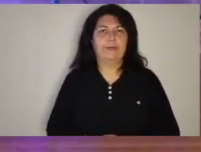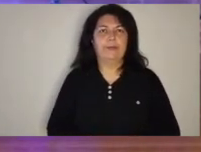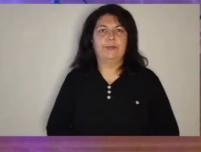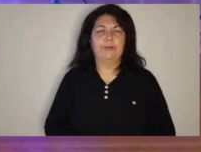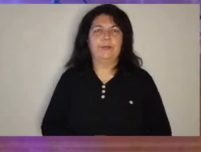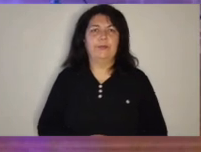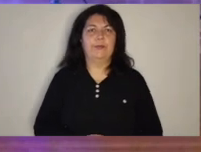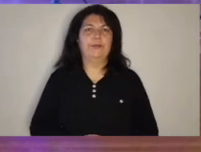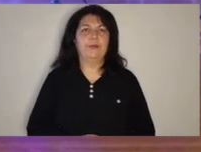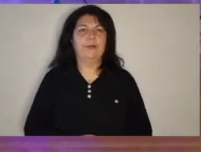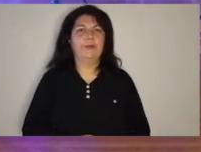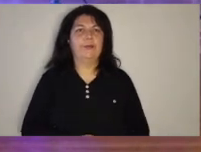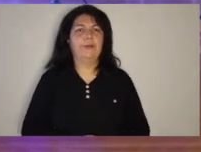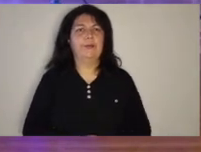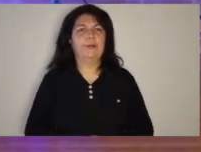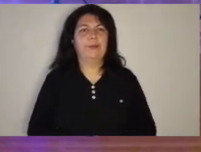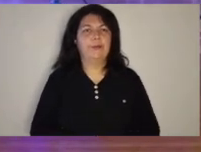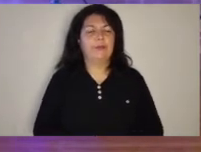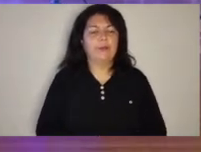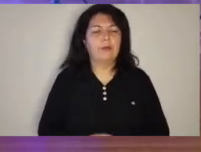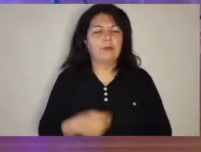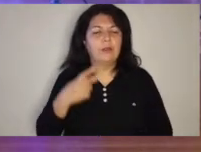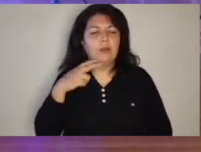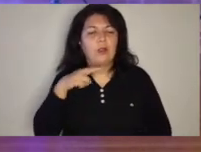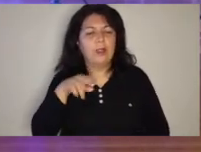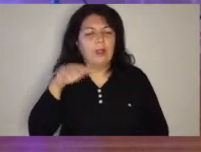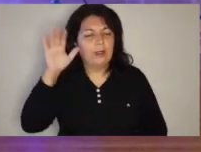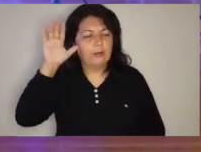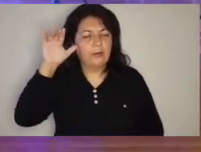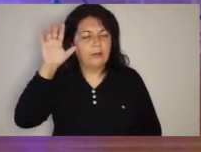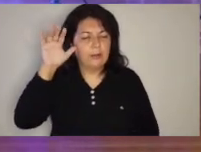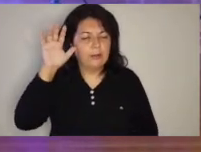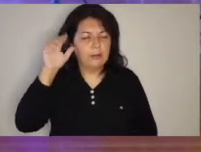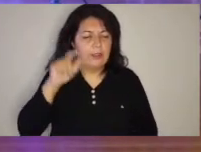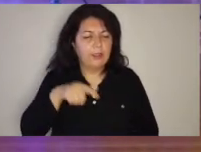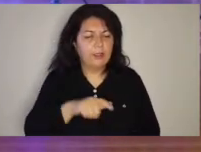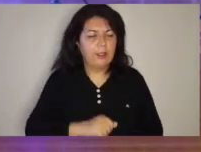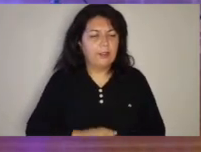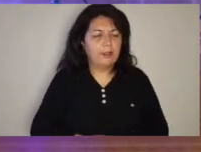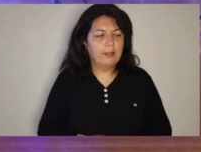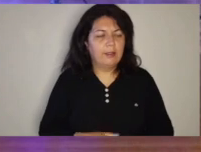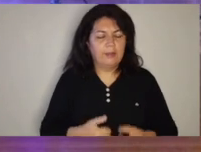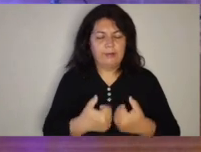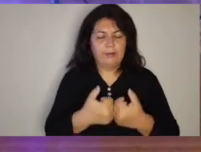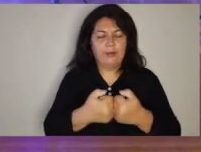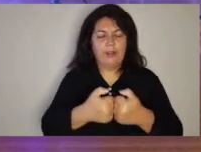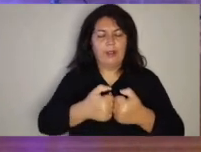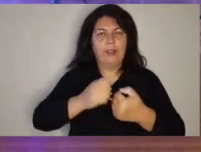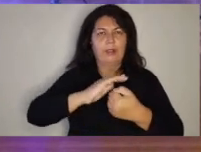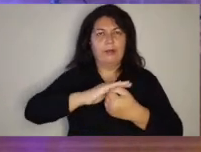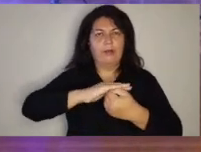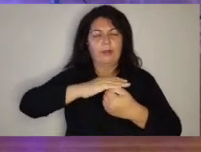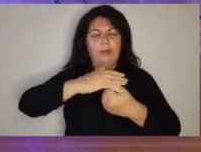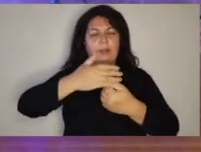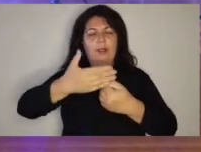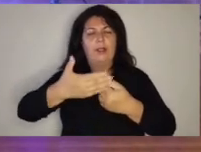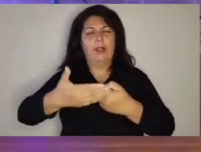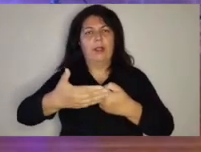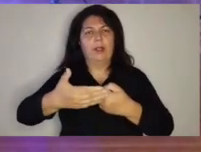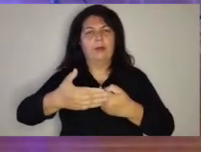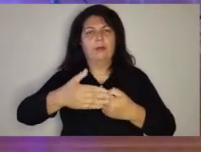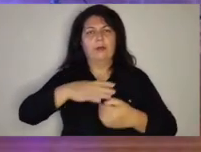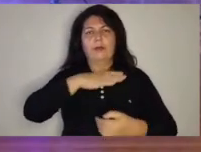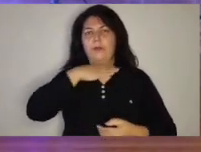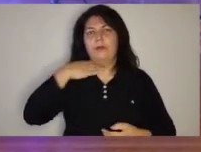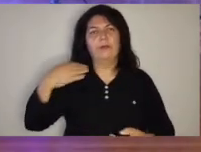de Israel pegou, abriu a Arca da Aliança para ver o que tinha dentro. E o que você